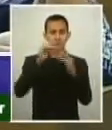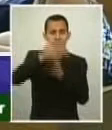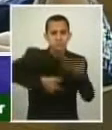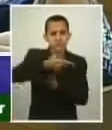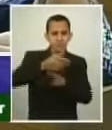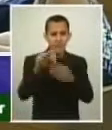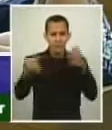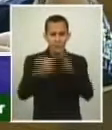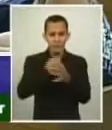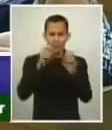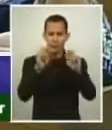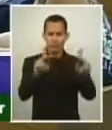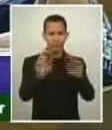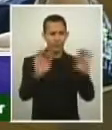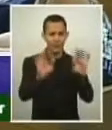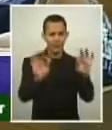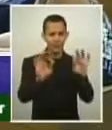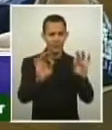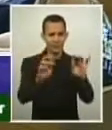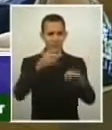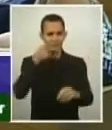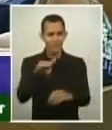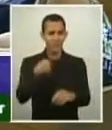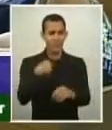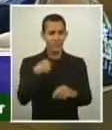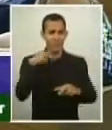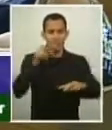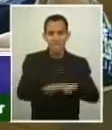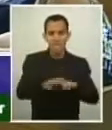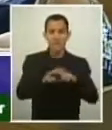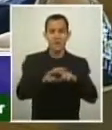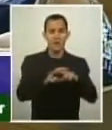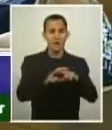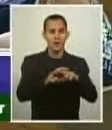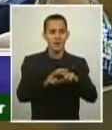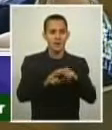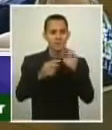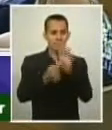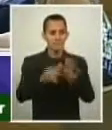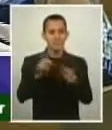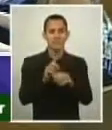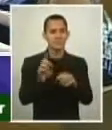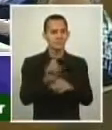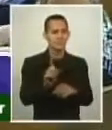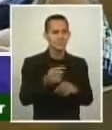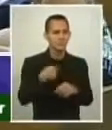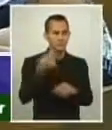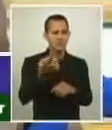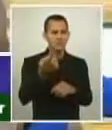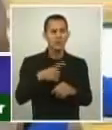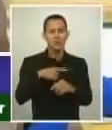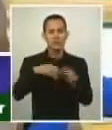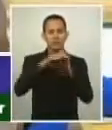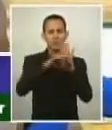alguém quer fazer alguma pergunta e eu falei que eu não ia ficar preso hoje a apresentação não vou mesmo vocês